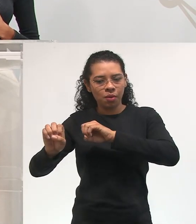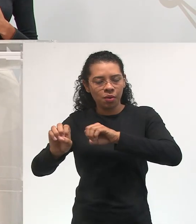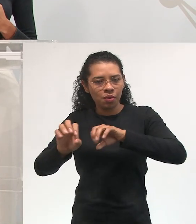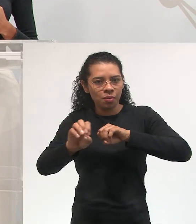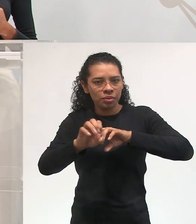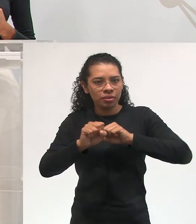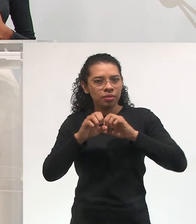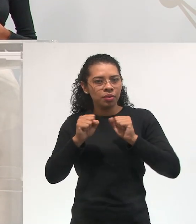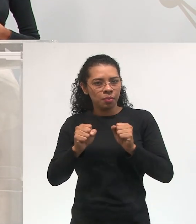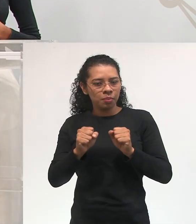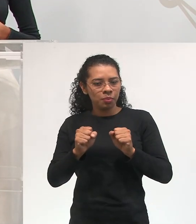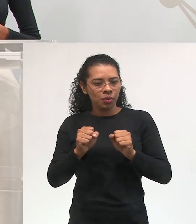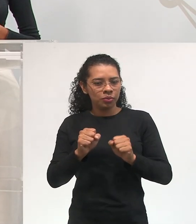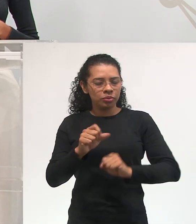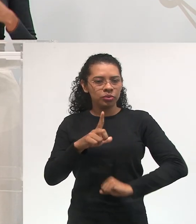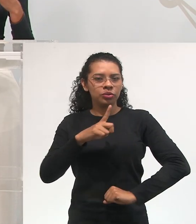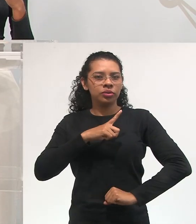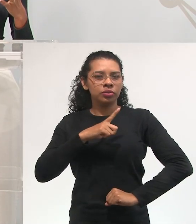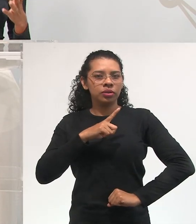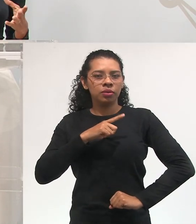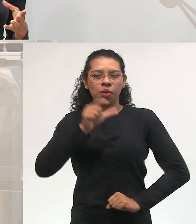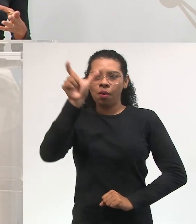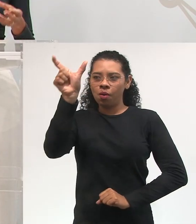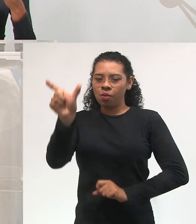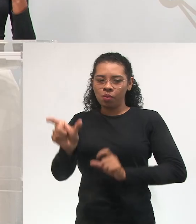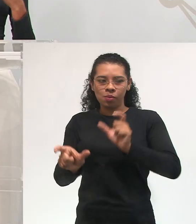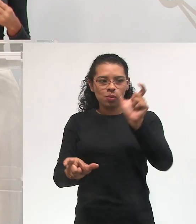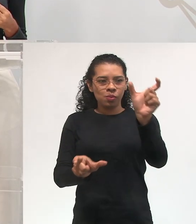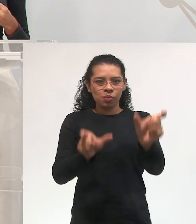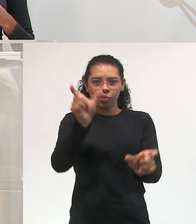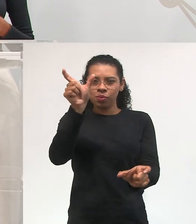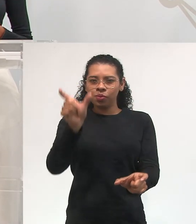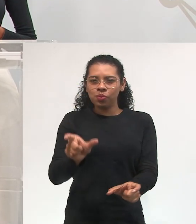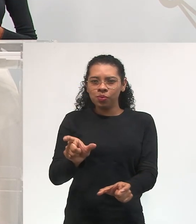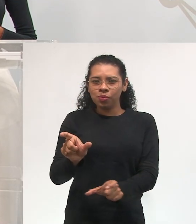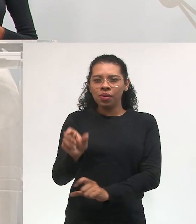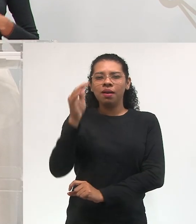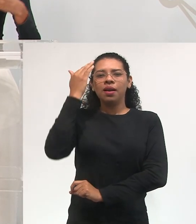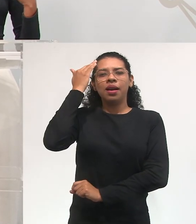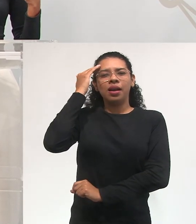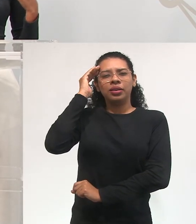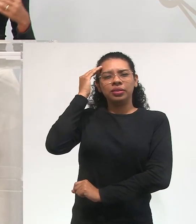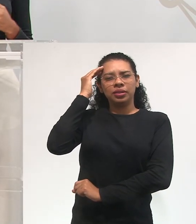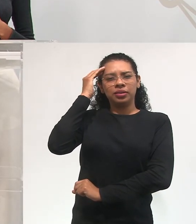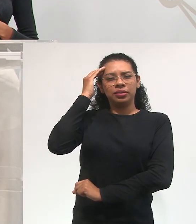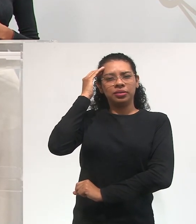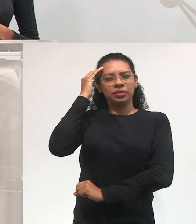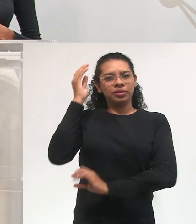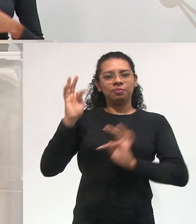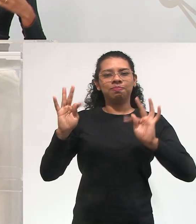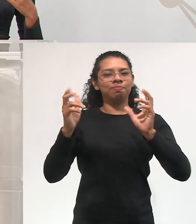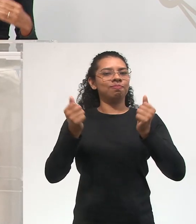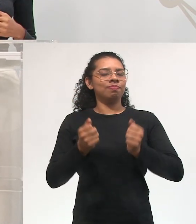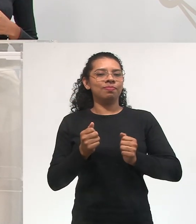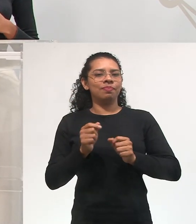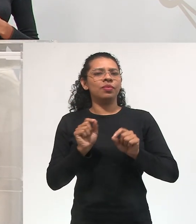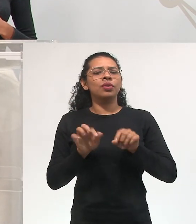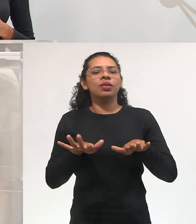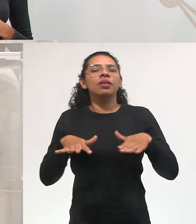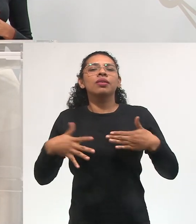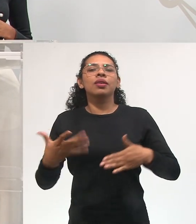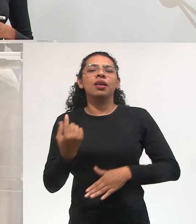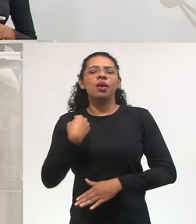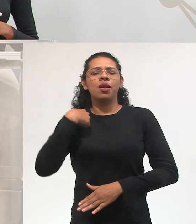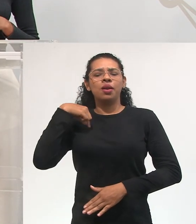vai possibilitar o indivíduo a ter essa consciência de classe que para ele era tão importante, se reconhecer como